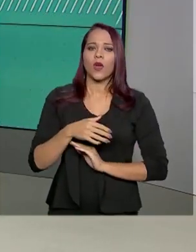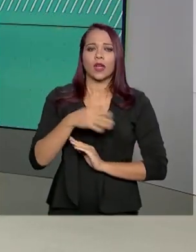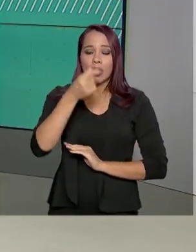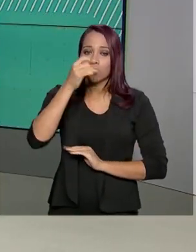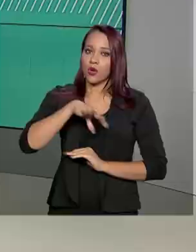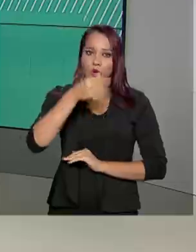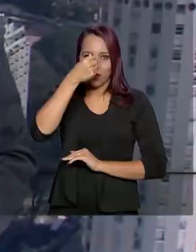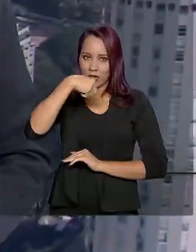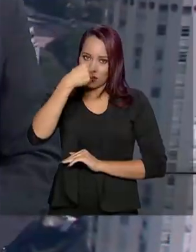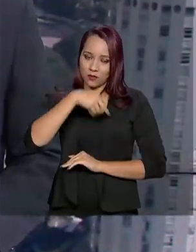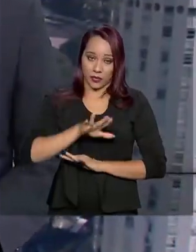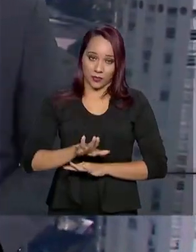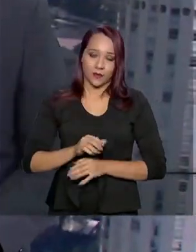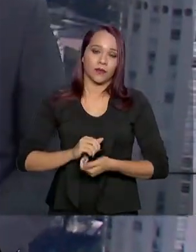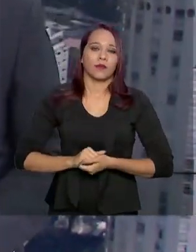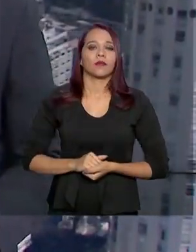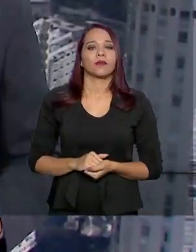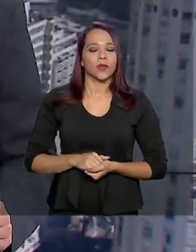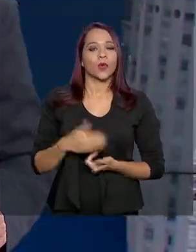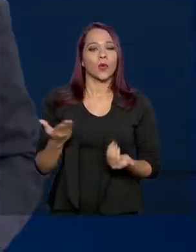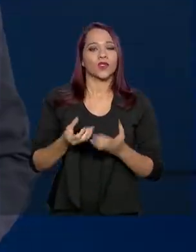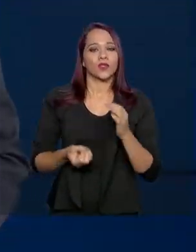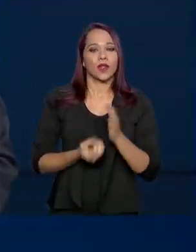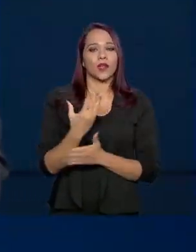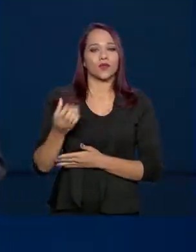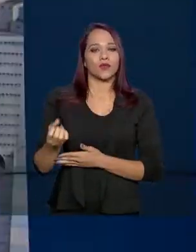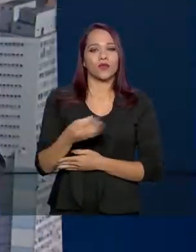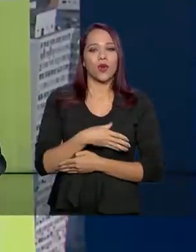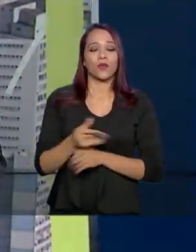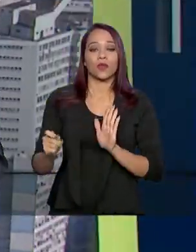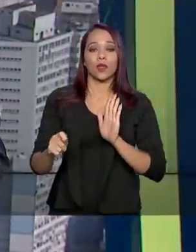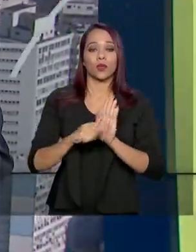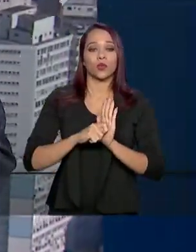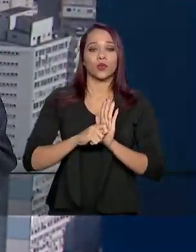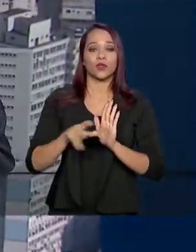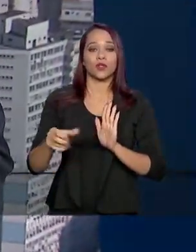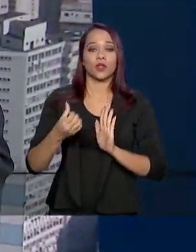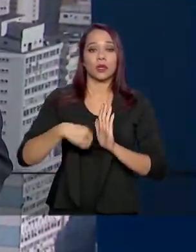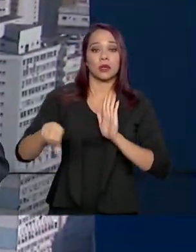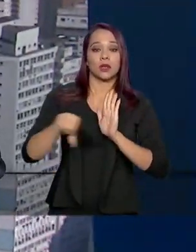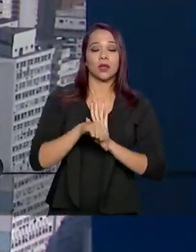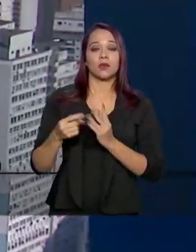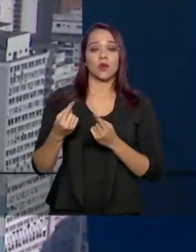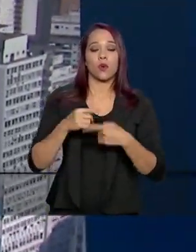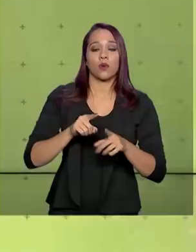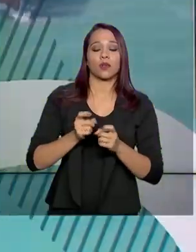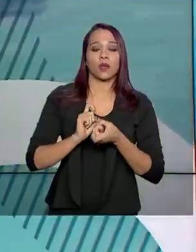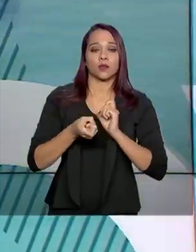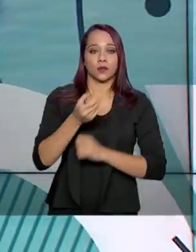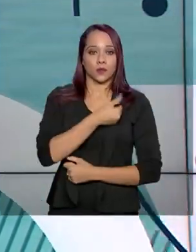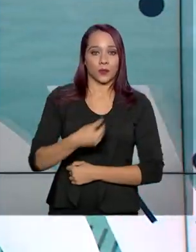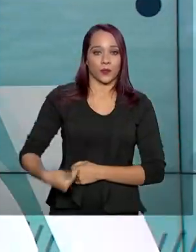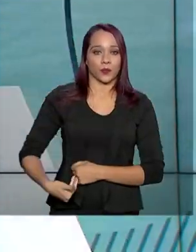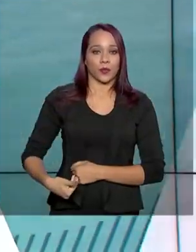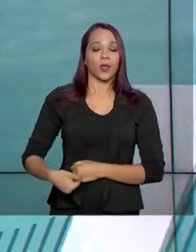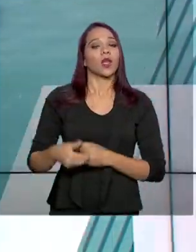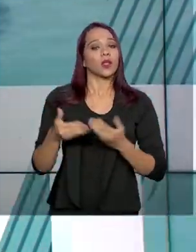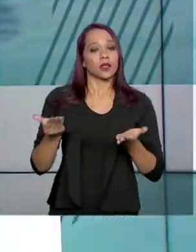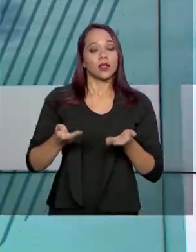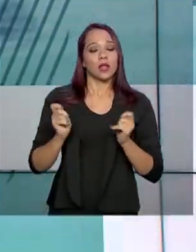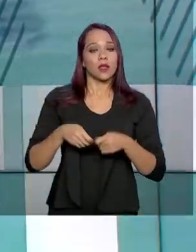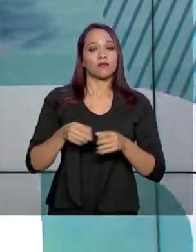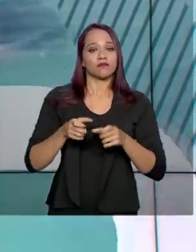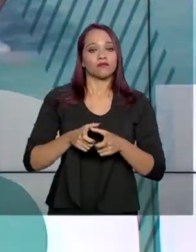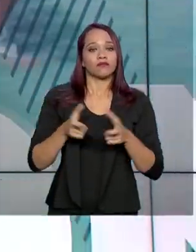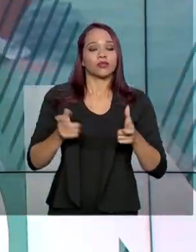a gripe. Foi criado hoje um novo canal de denúncia de crimes contra a administração pública. A medida deve ampliar a